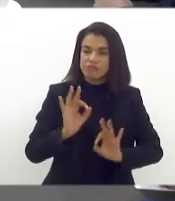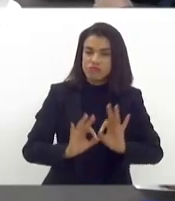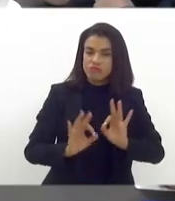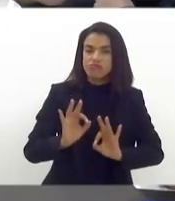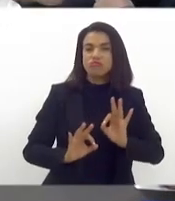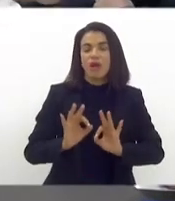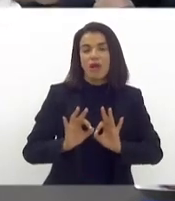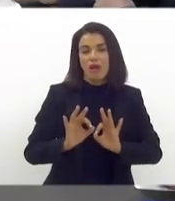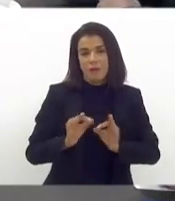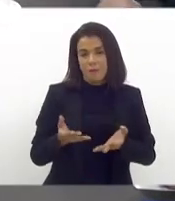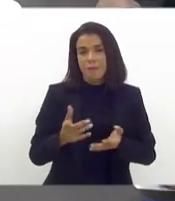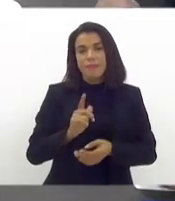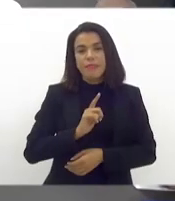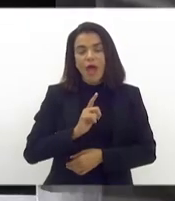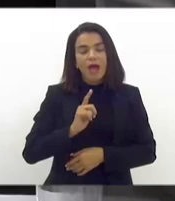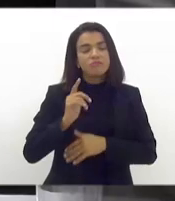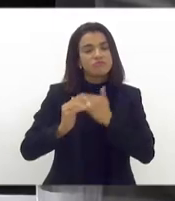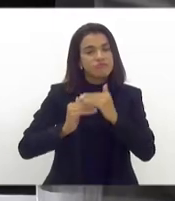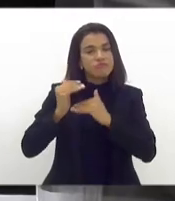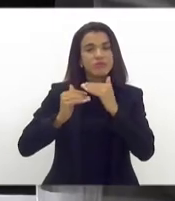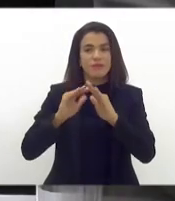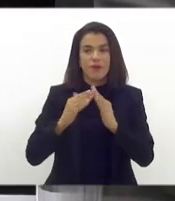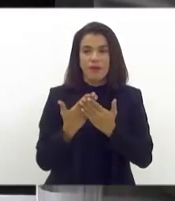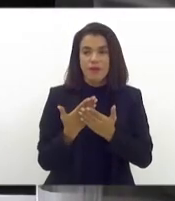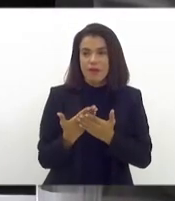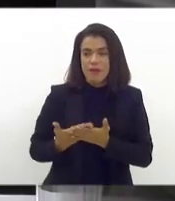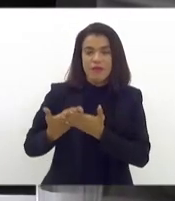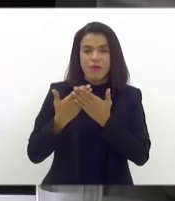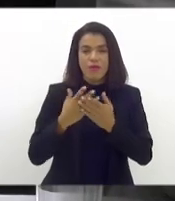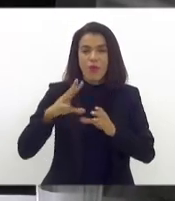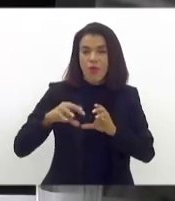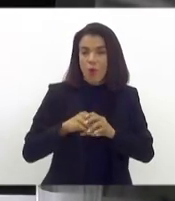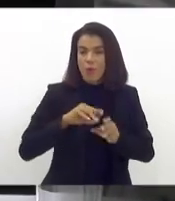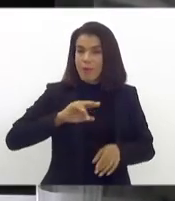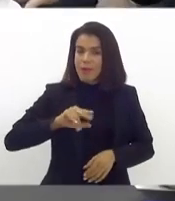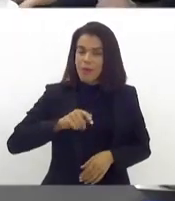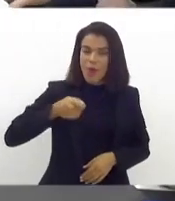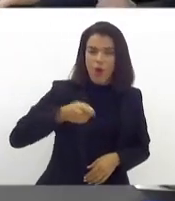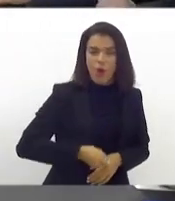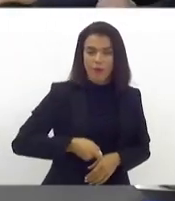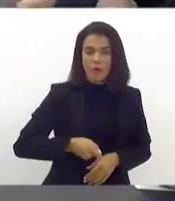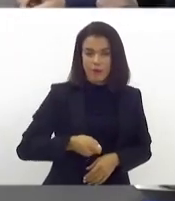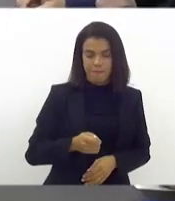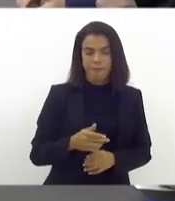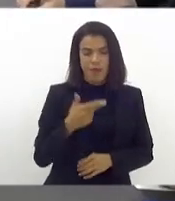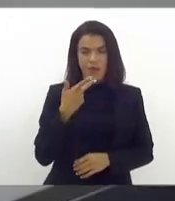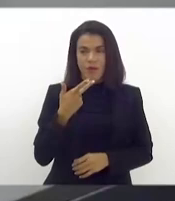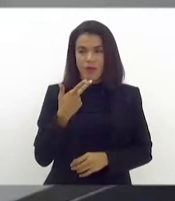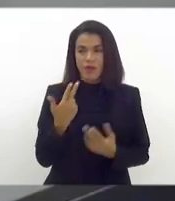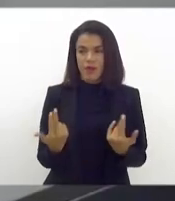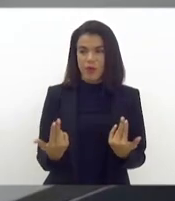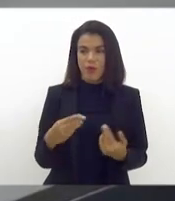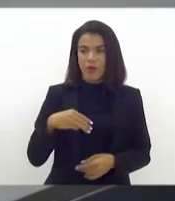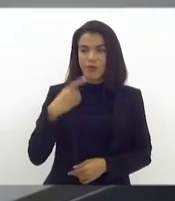hoje várias escolas, inclusive, já estão desenvolvendo. Só não ser um componente obrigatório. Vossa Excelência, mesmo que falei em relação ao deputado